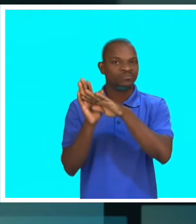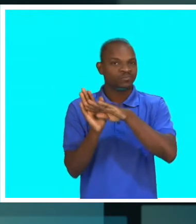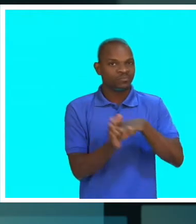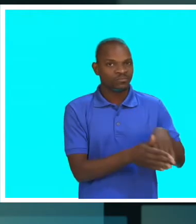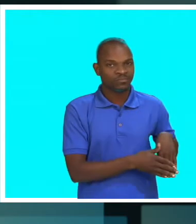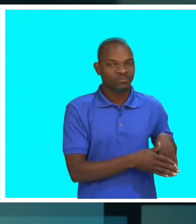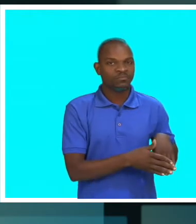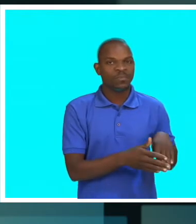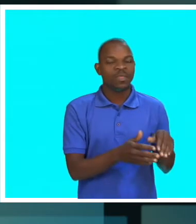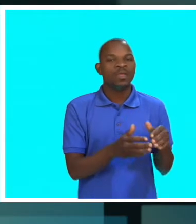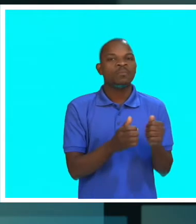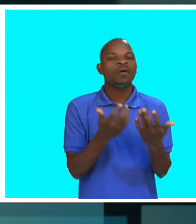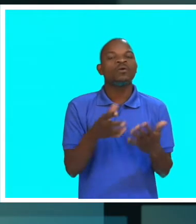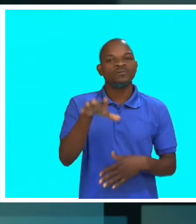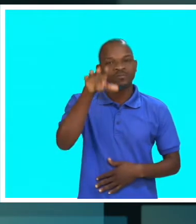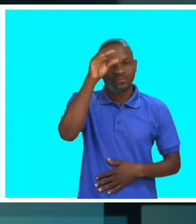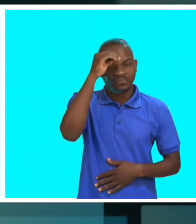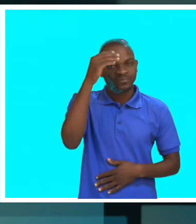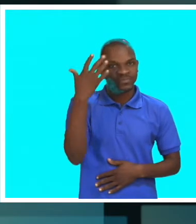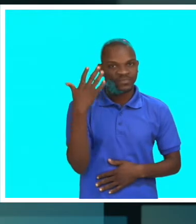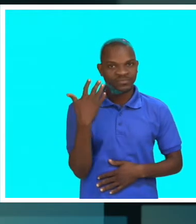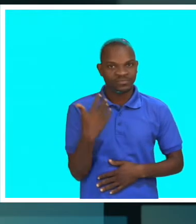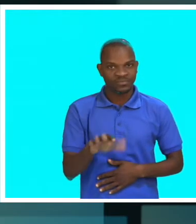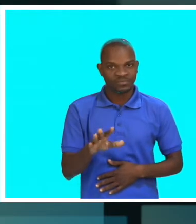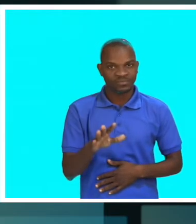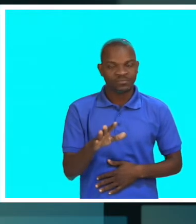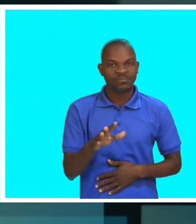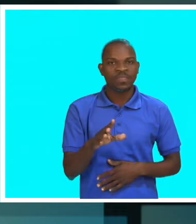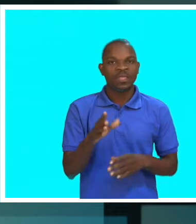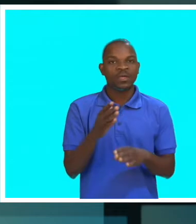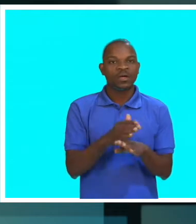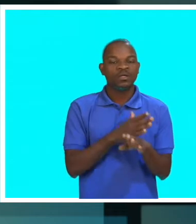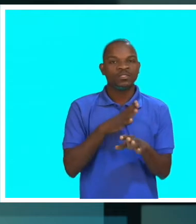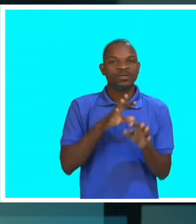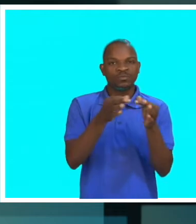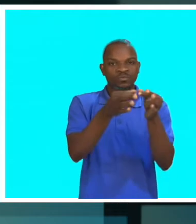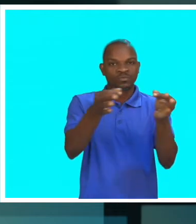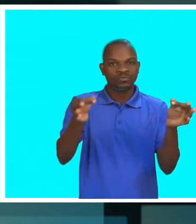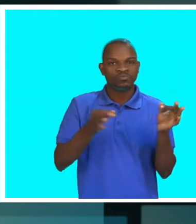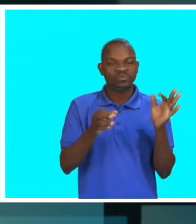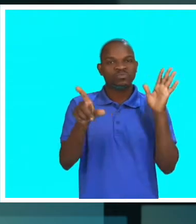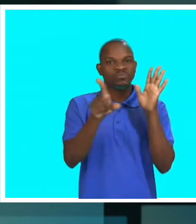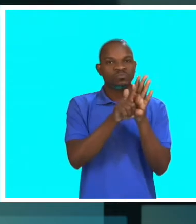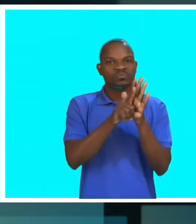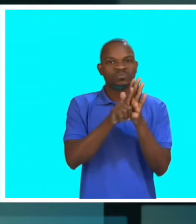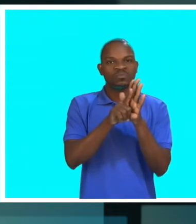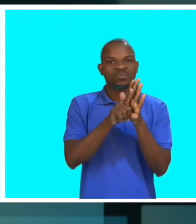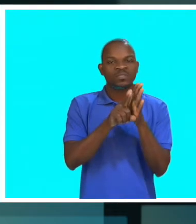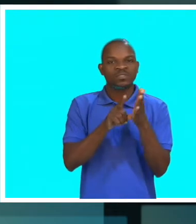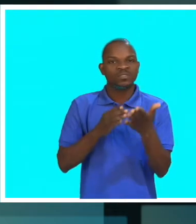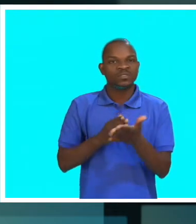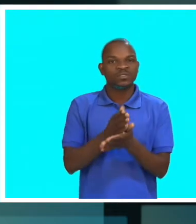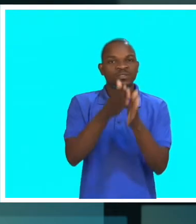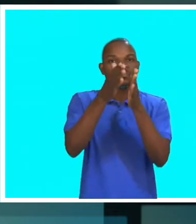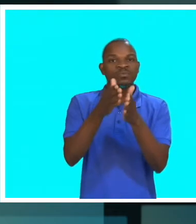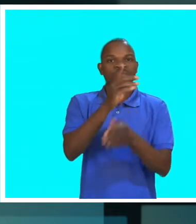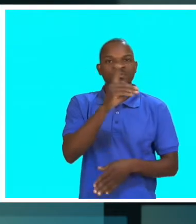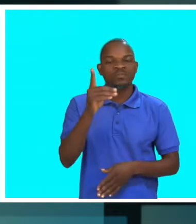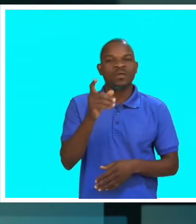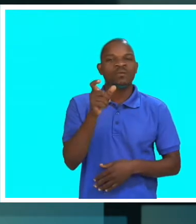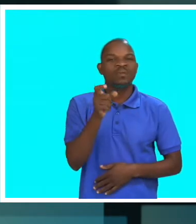rejeitada, mas acabou entendendo-se, a partir da Convenção Internacional das Pessoas com